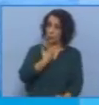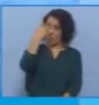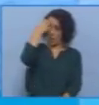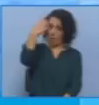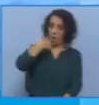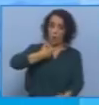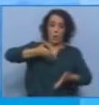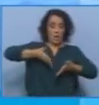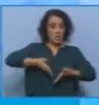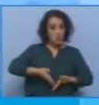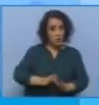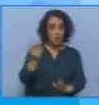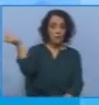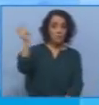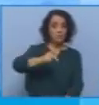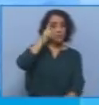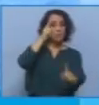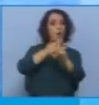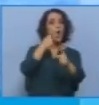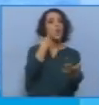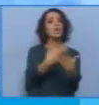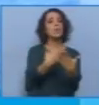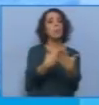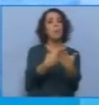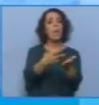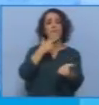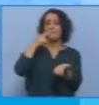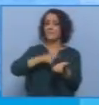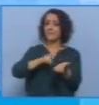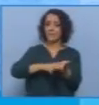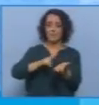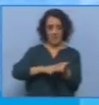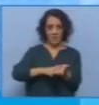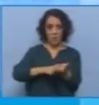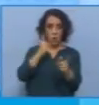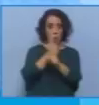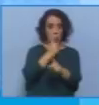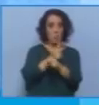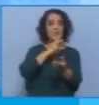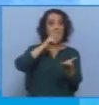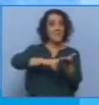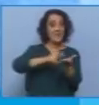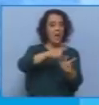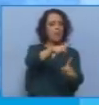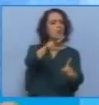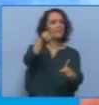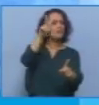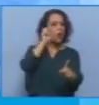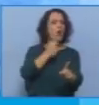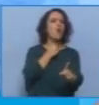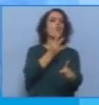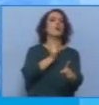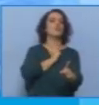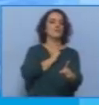nasci e vi ao mundo, a fim de dar testemunho da verdade. Todo aquele que é da verdade escuta a minha voz. Esta palavra